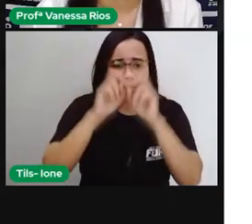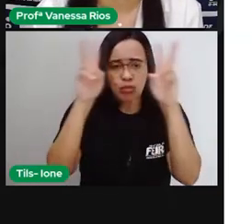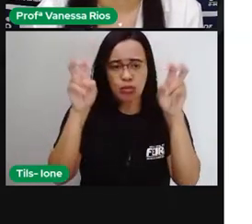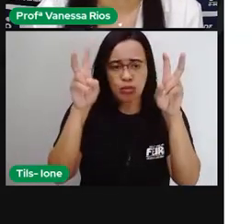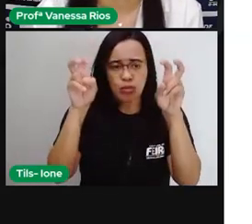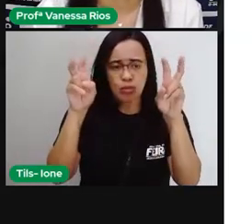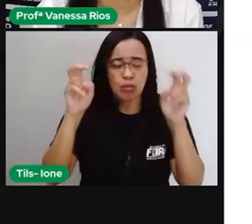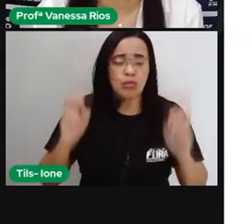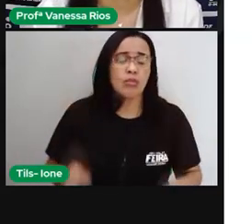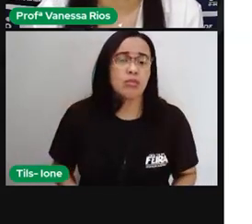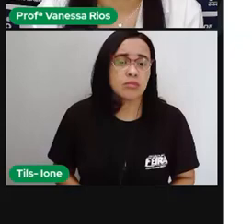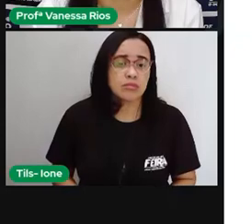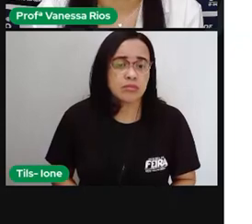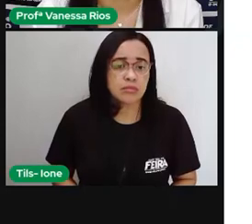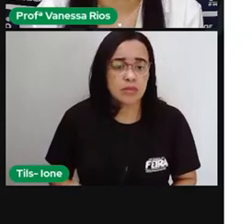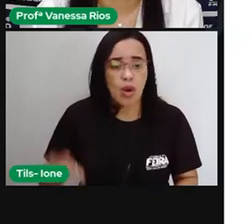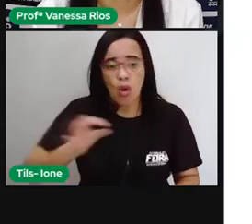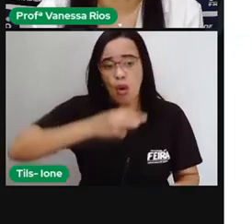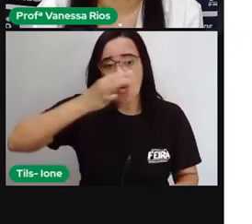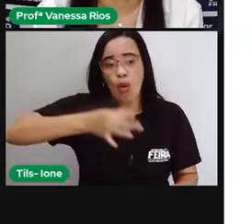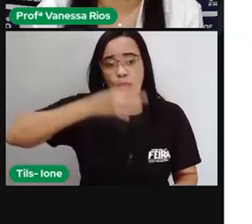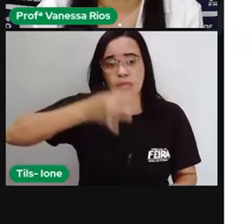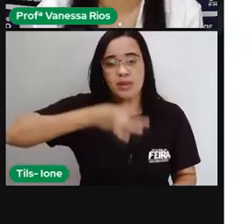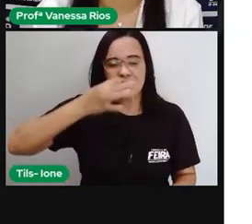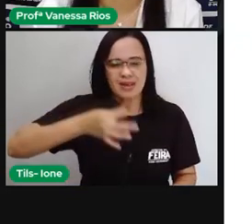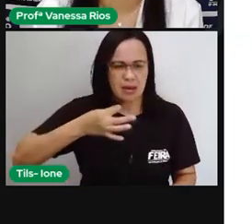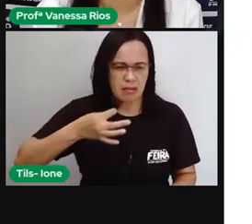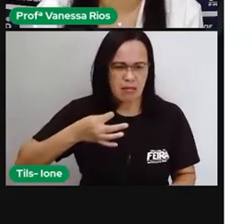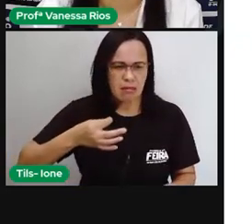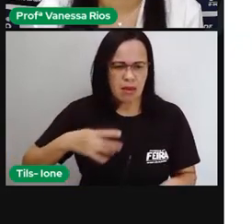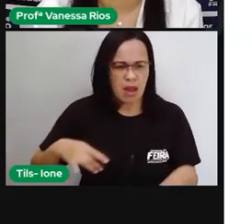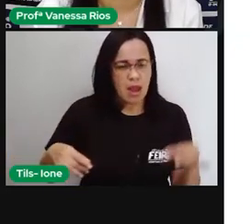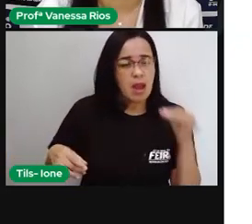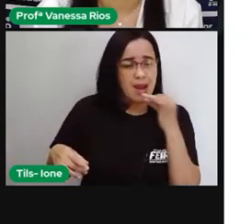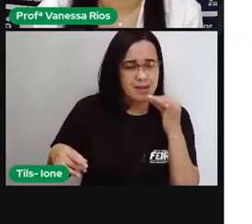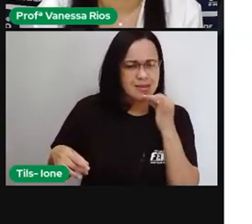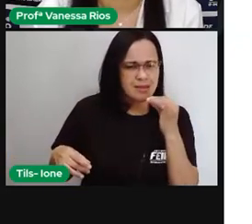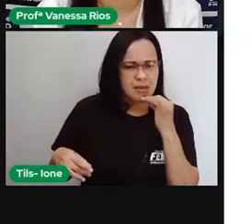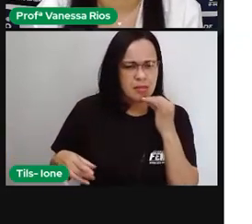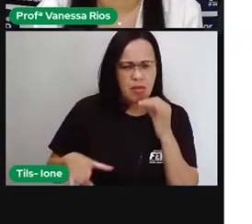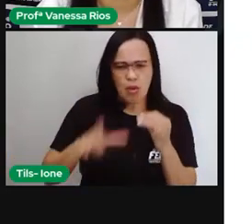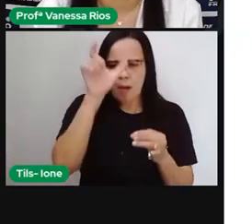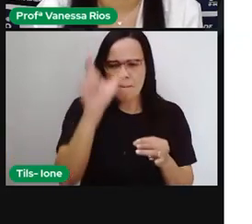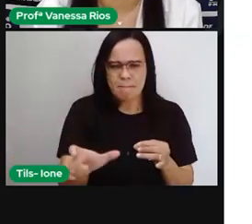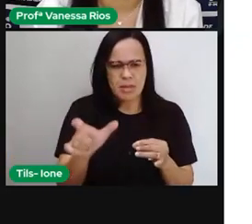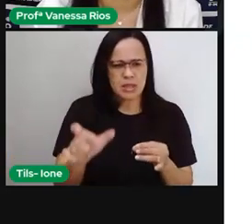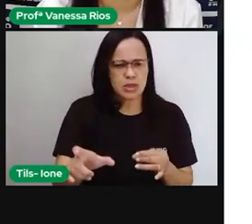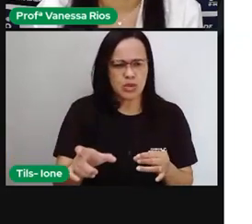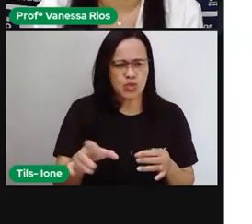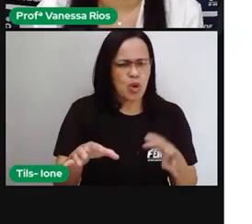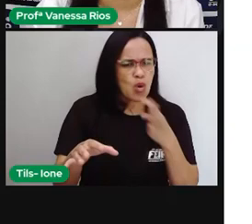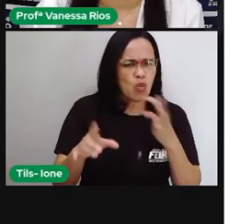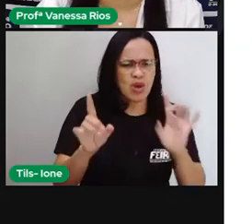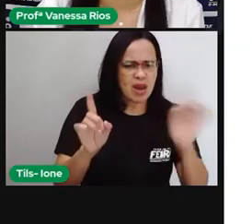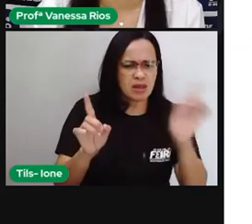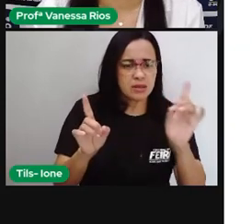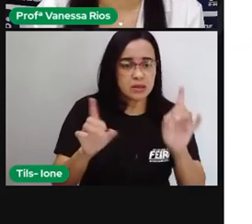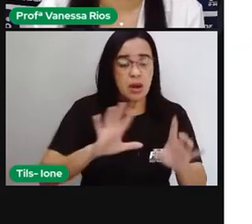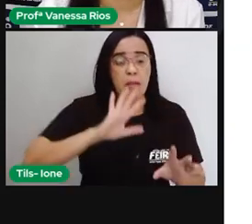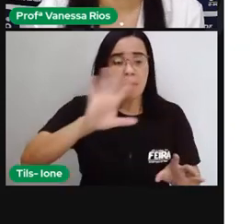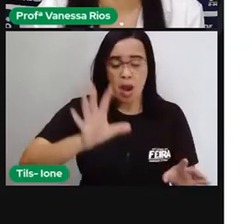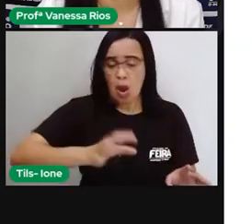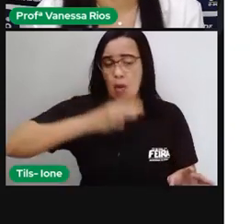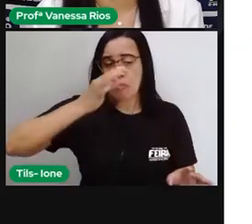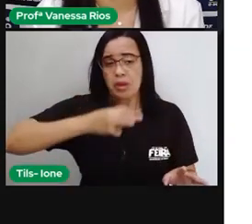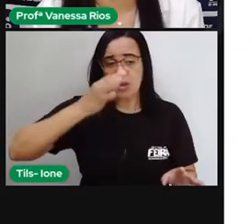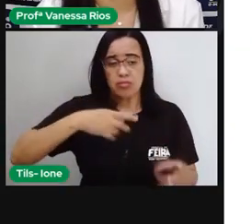se refere a uma opinião preconcebida ou um sentimento formado por uma pessoa ou um grupo, sem